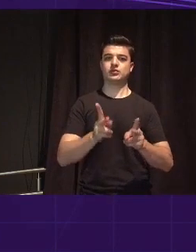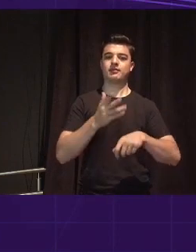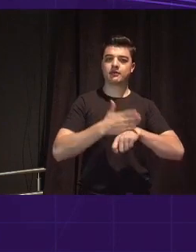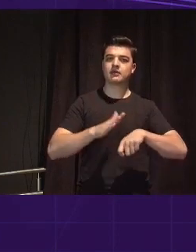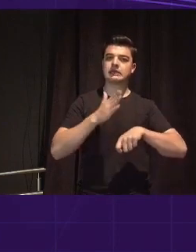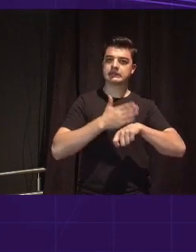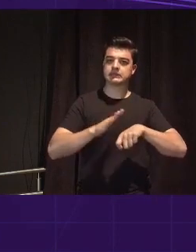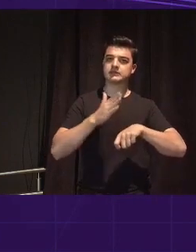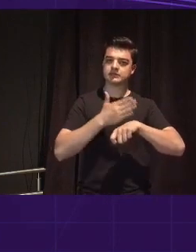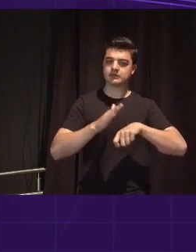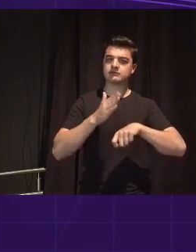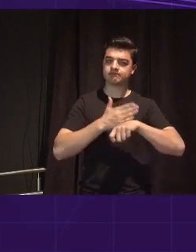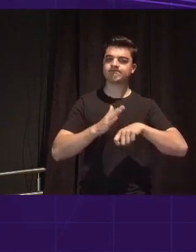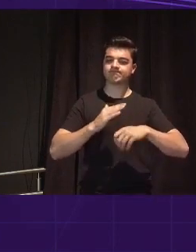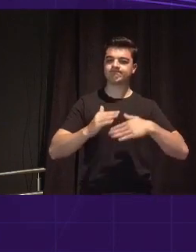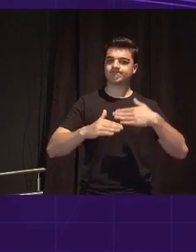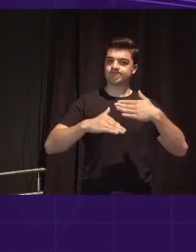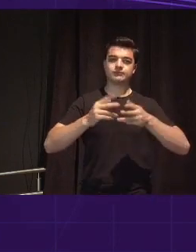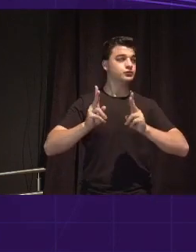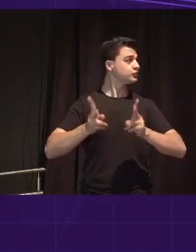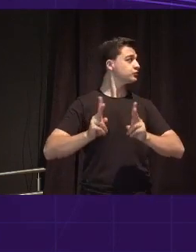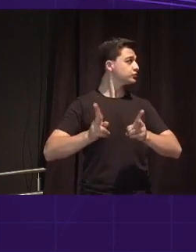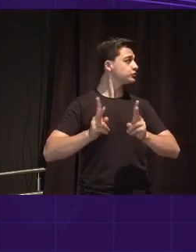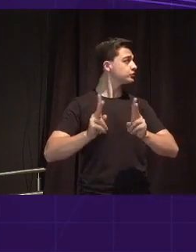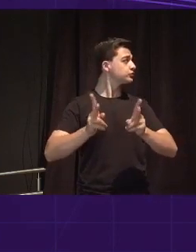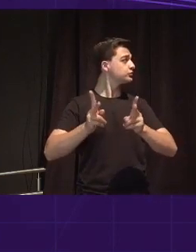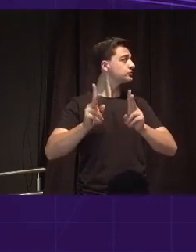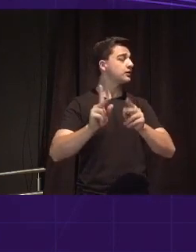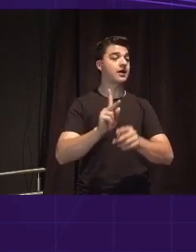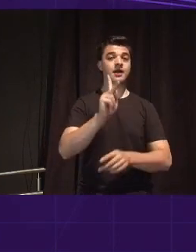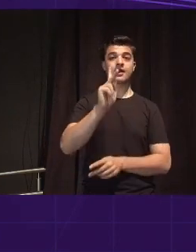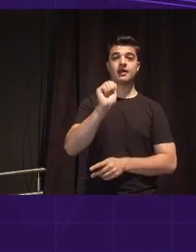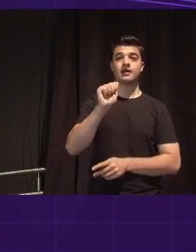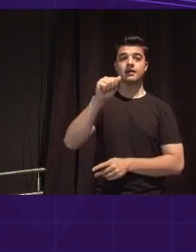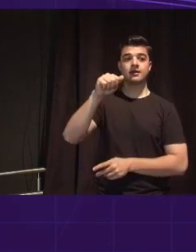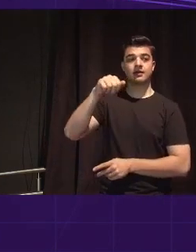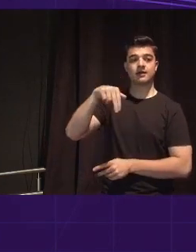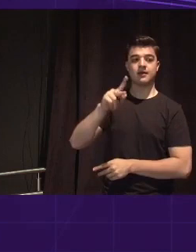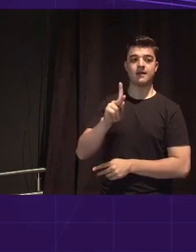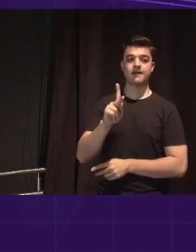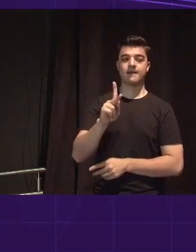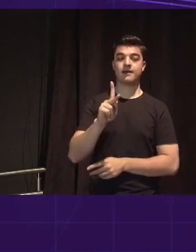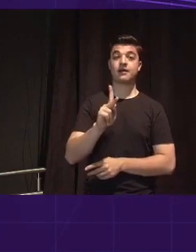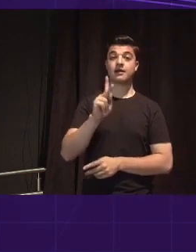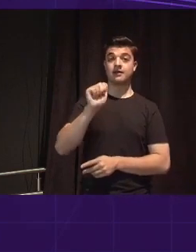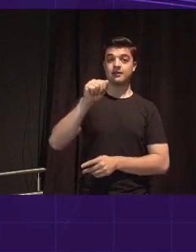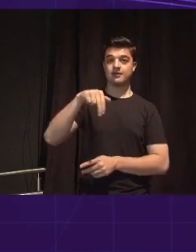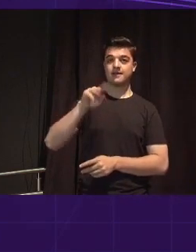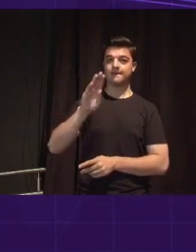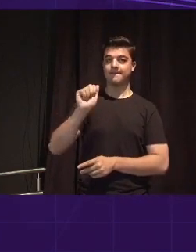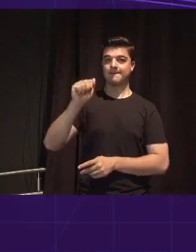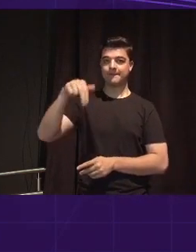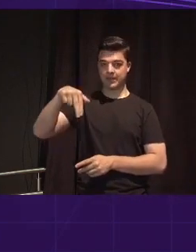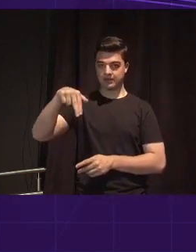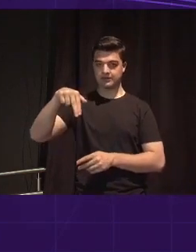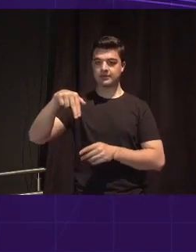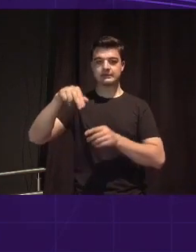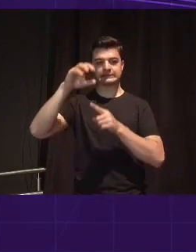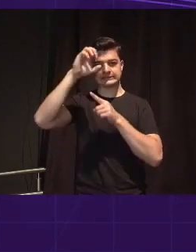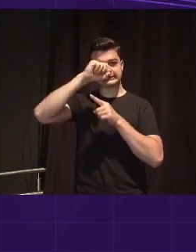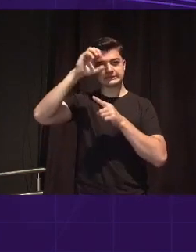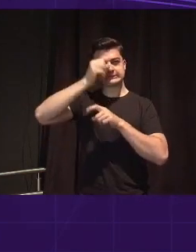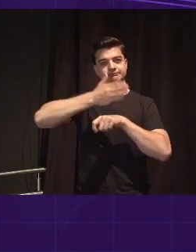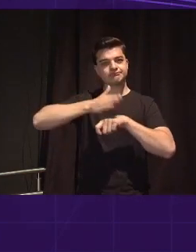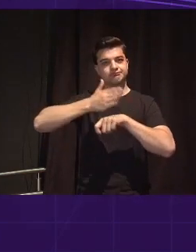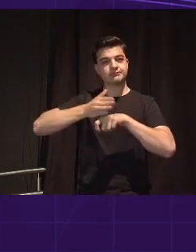treinamentos de Kanban. A diferença é que a gente começou a trazer isso para a empresa inteira, né? A gente vinha num viés de fazer só engenharia, produto e design, a